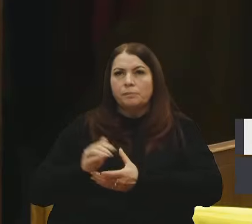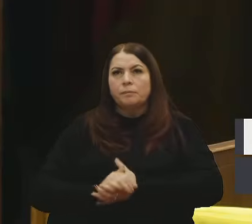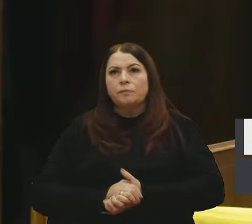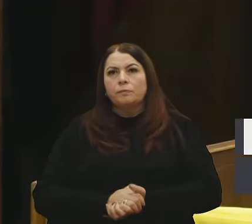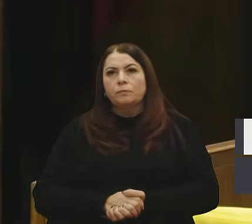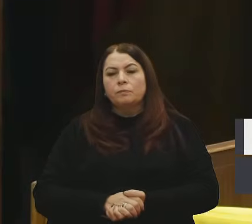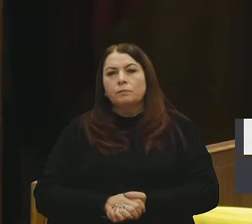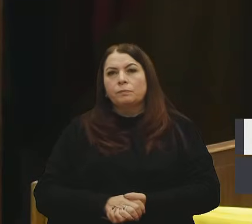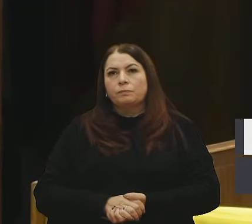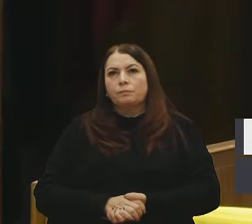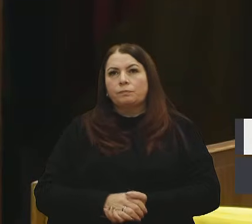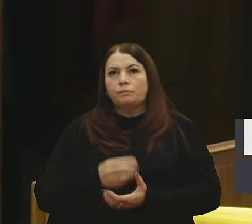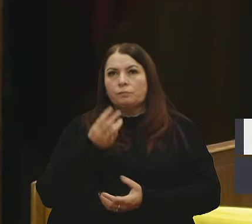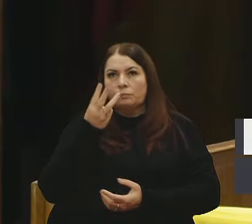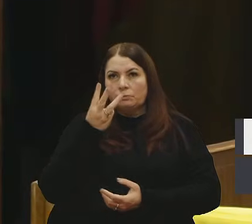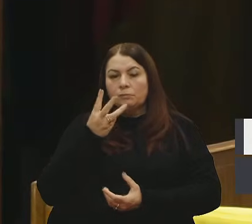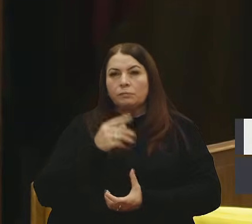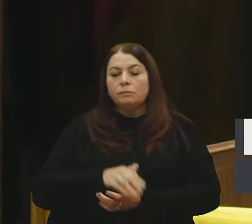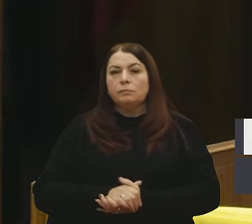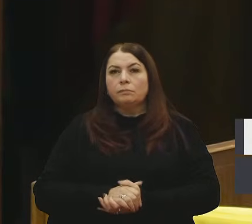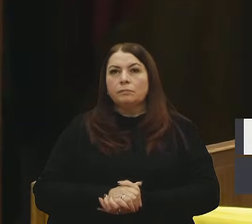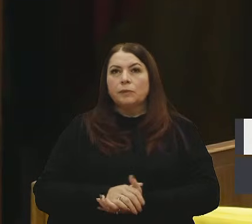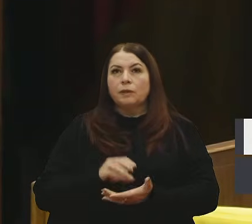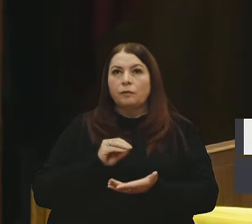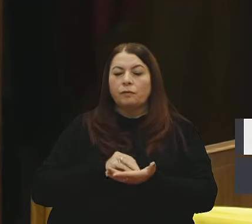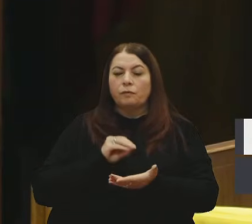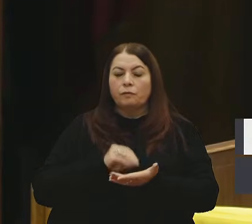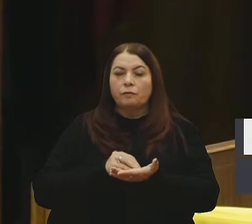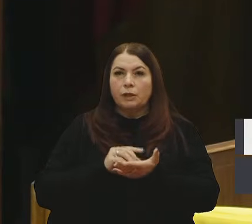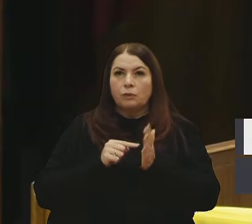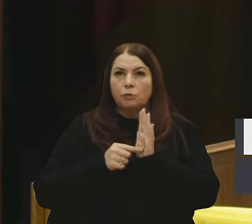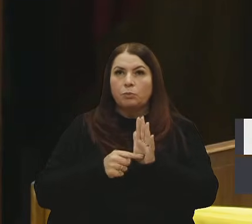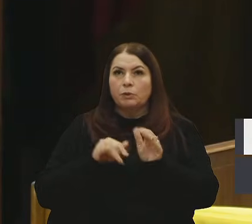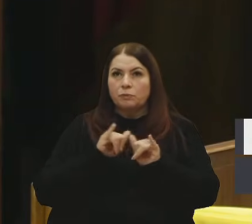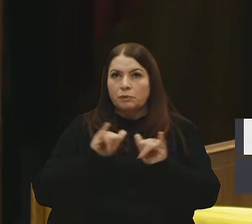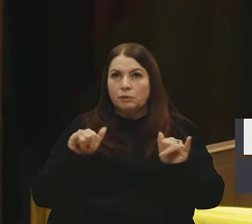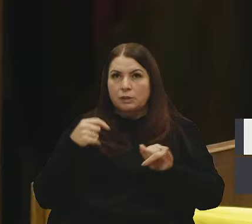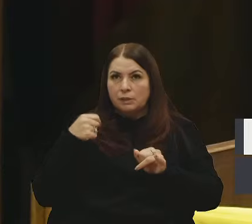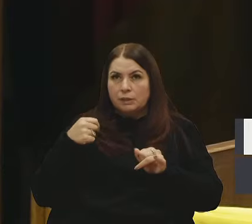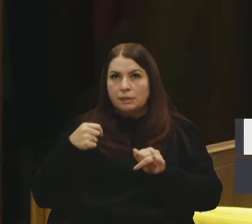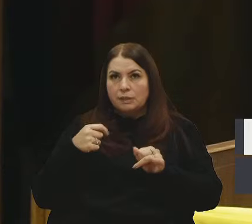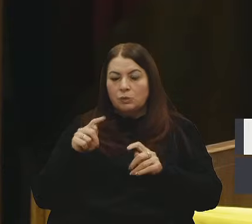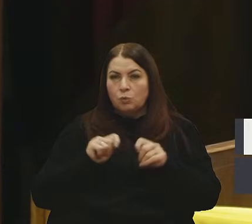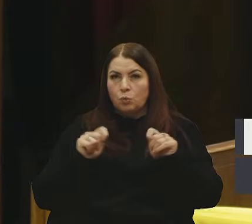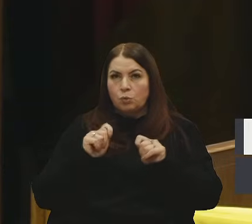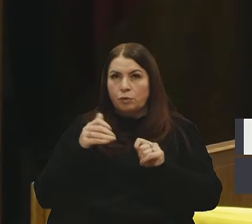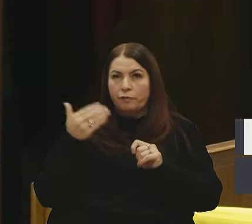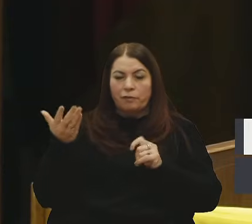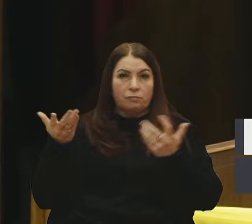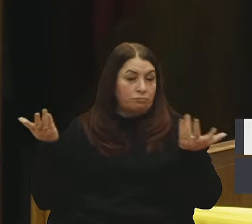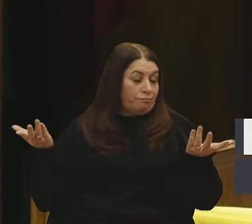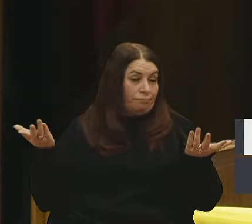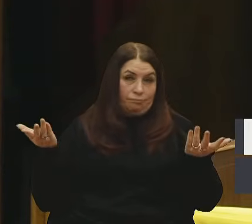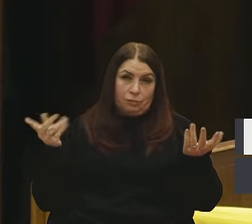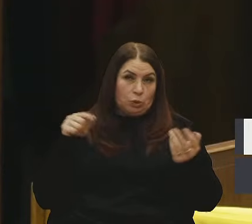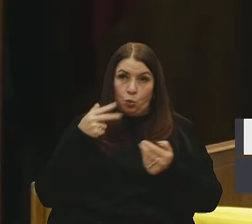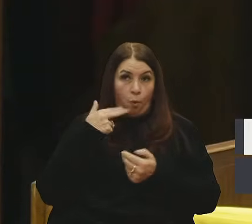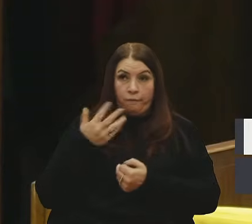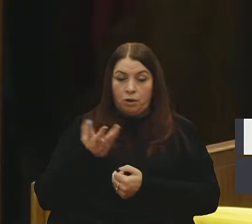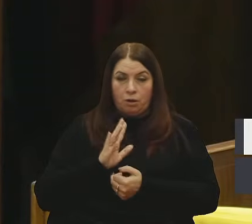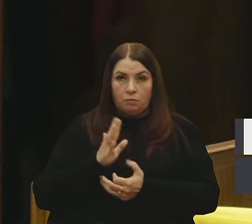Tá? Terceiro ponto. Ausência de prestação de informações necessárias ao controle externo. Bueno, isso aqui não é novidade para